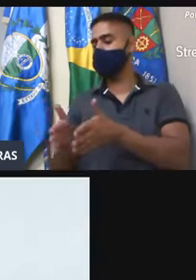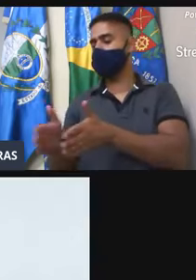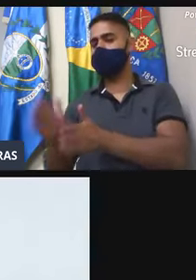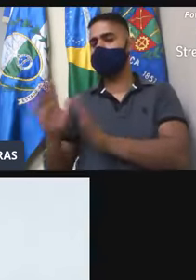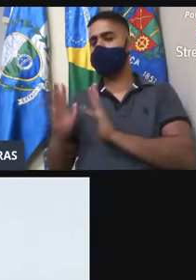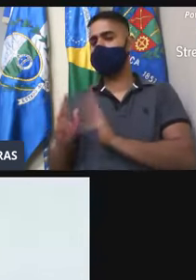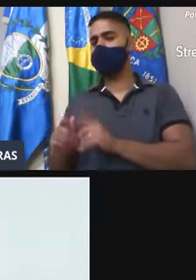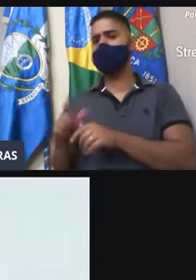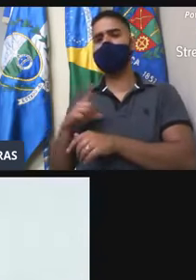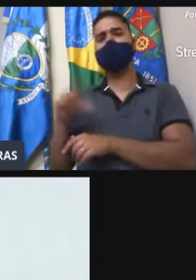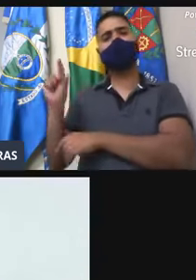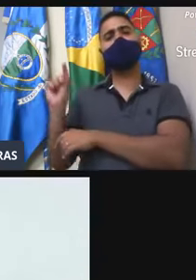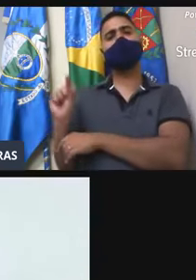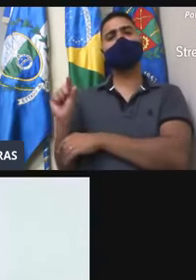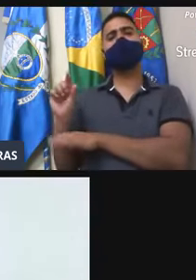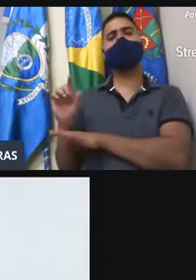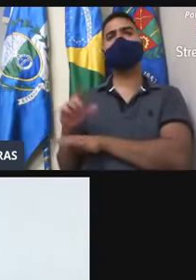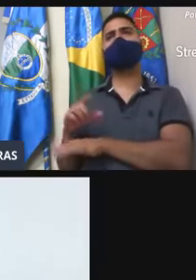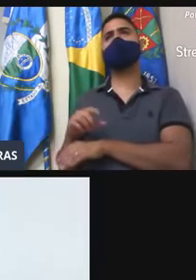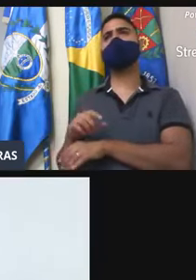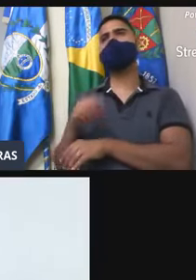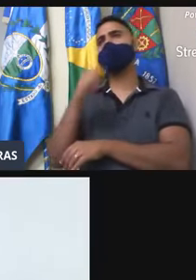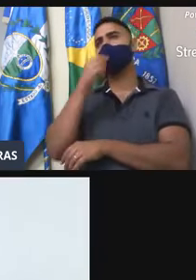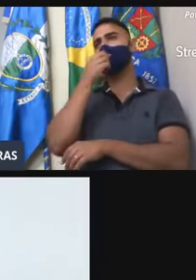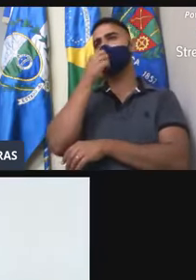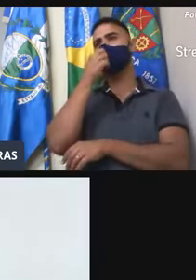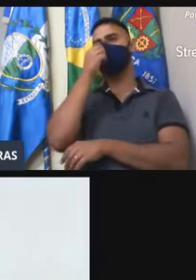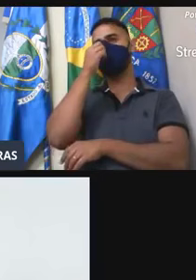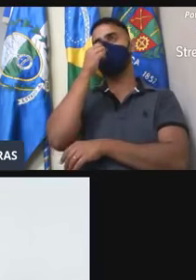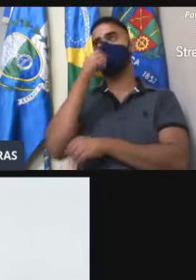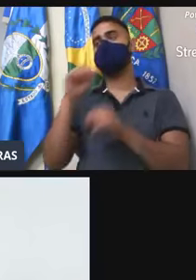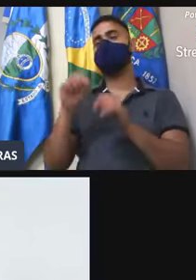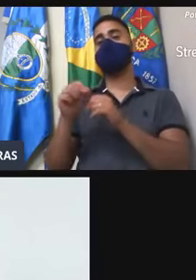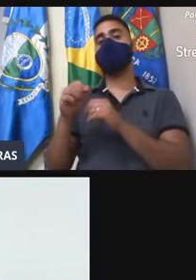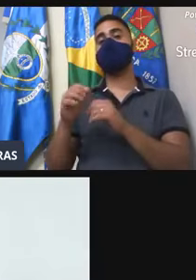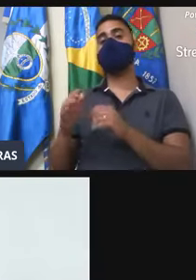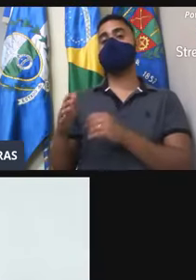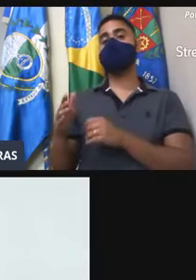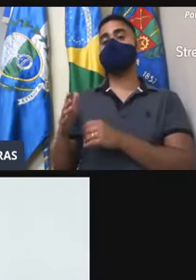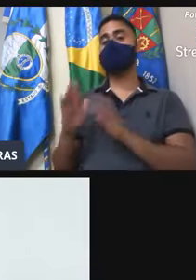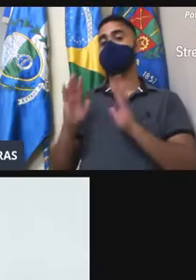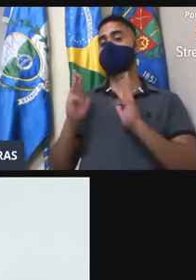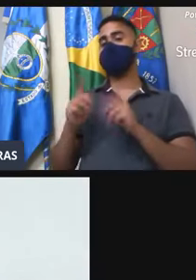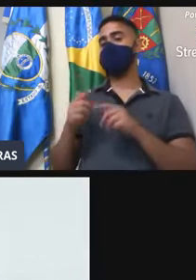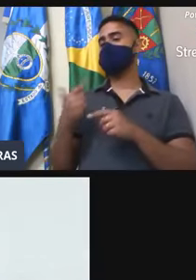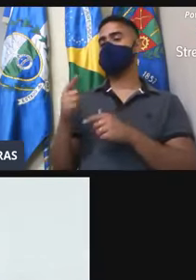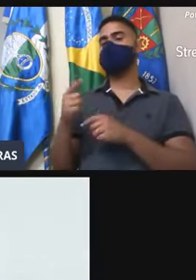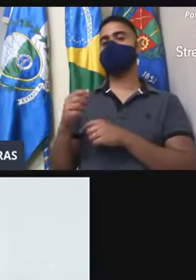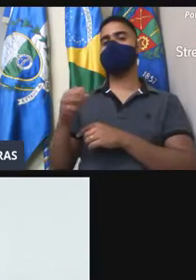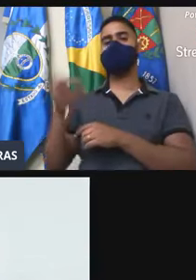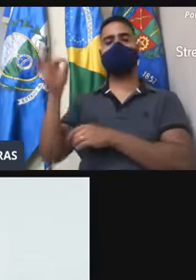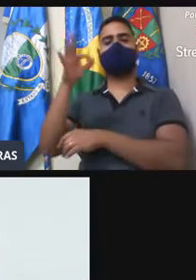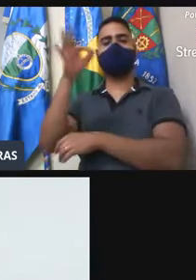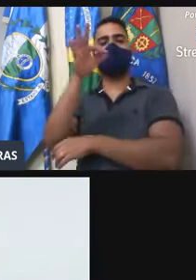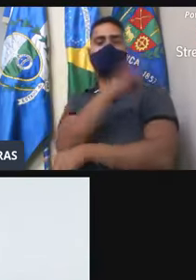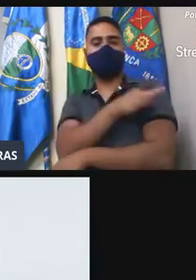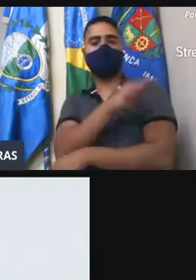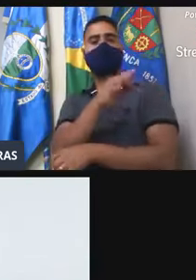Para dar menos... Aí dá, limpando a valeta agora, começa a melhorar, porque dá menos pernilongo nas casas,